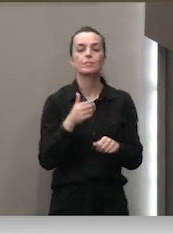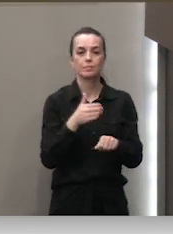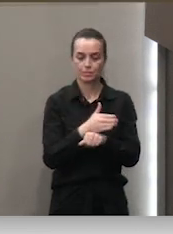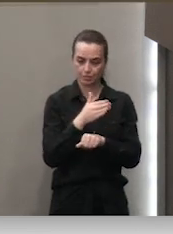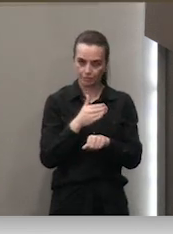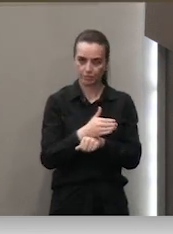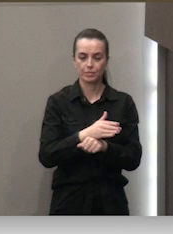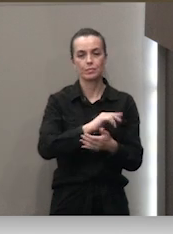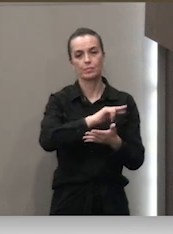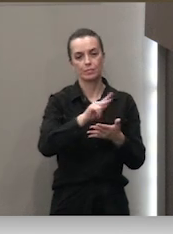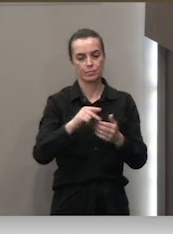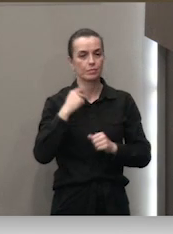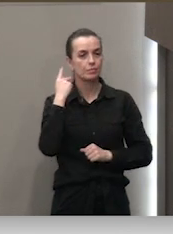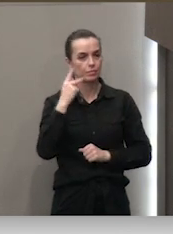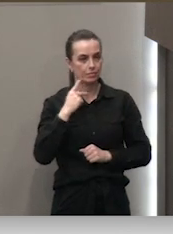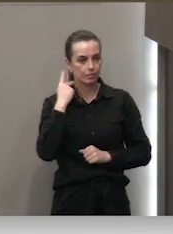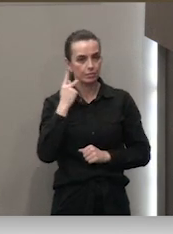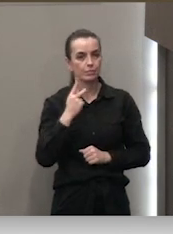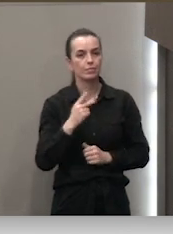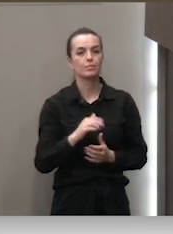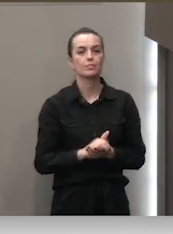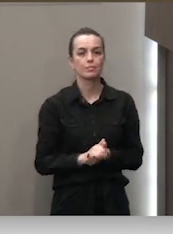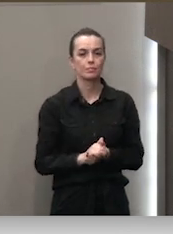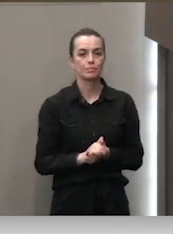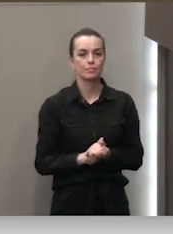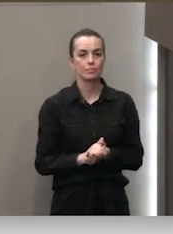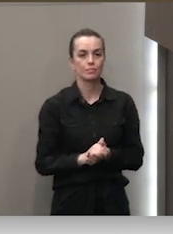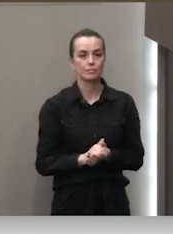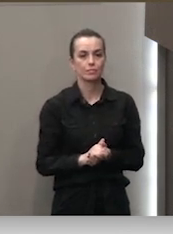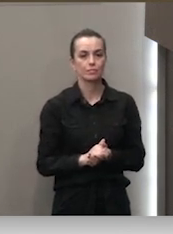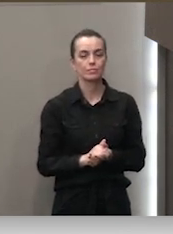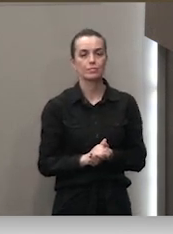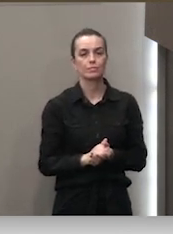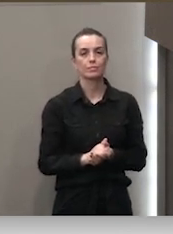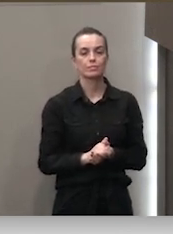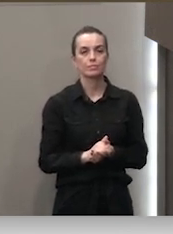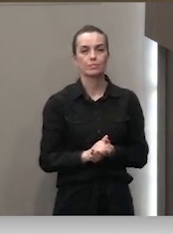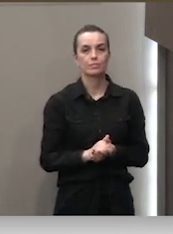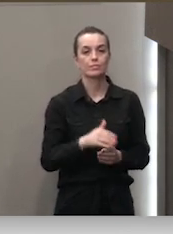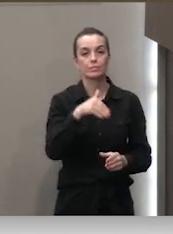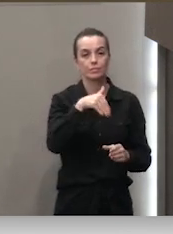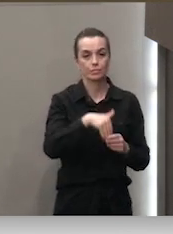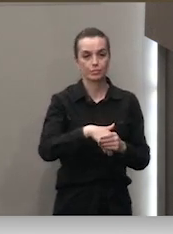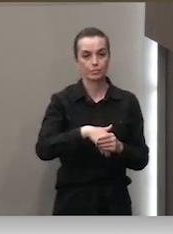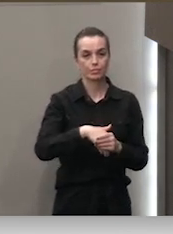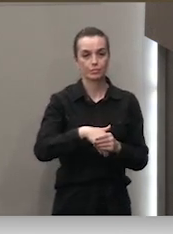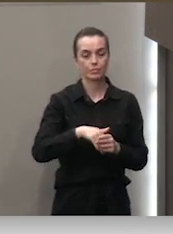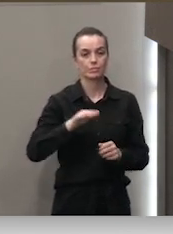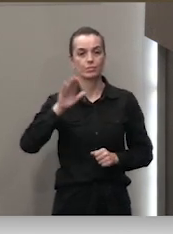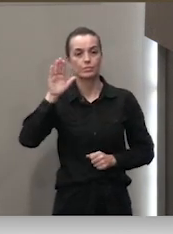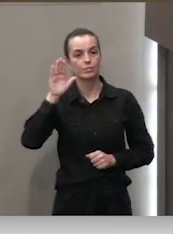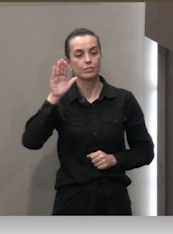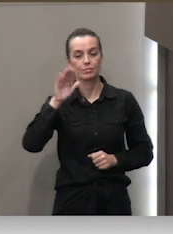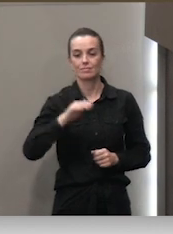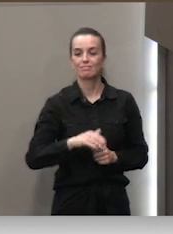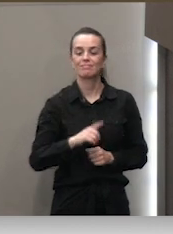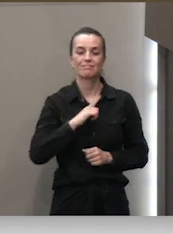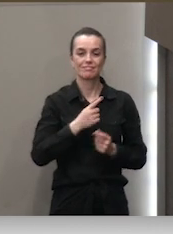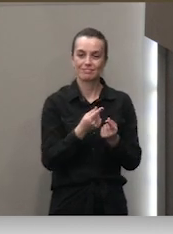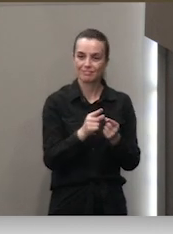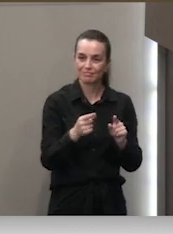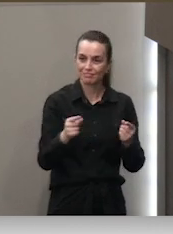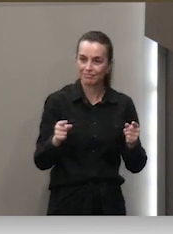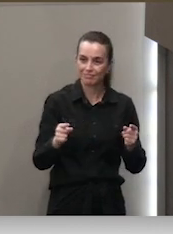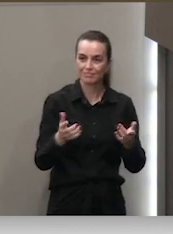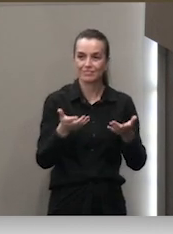o Leandro, tinha um monte de candidato lá, então foi fazendo uma visita da festa lá, comentando um belo churrasco,